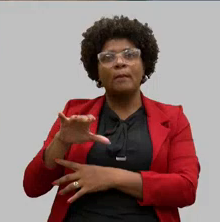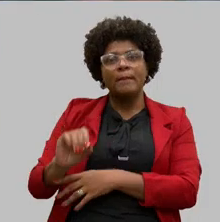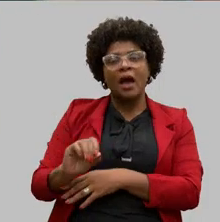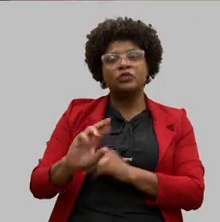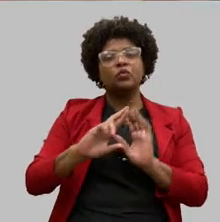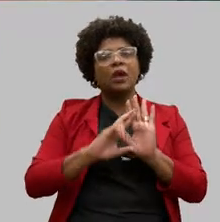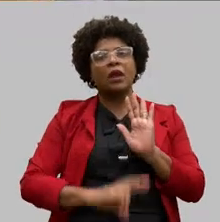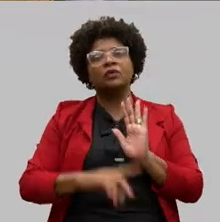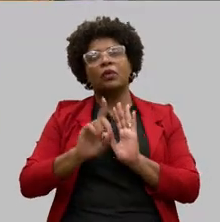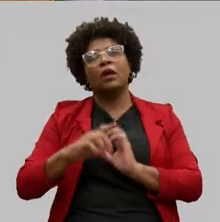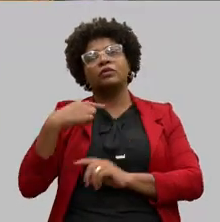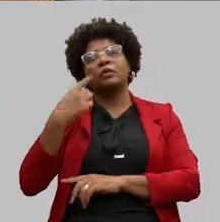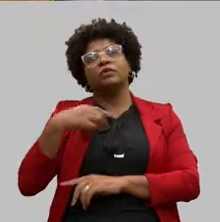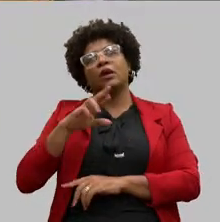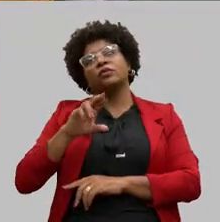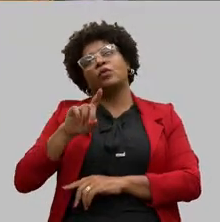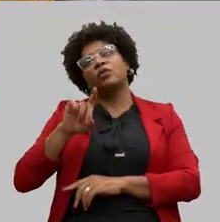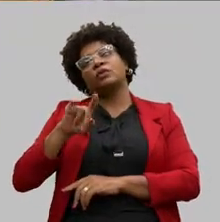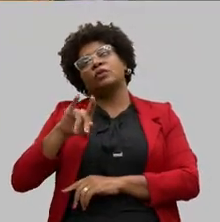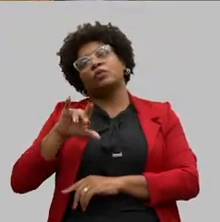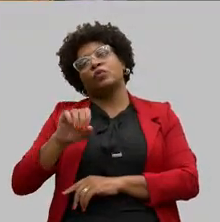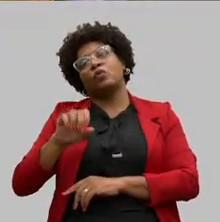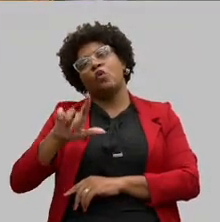Lopes com a palavra o